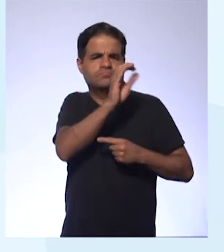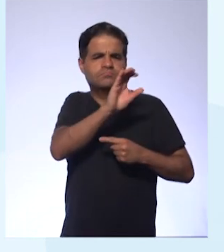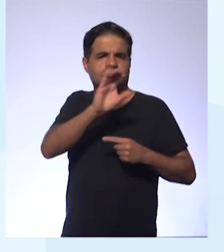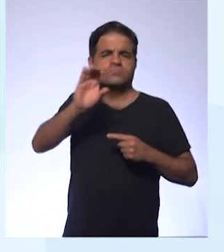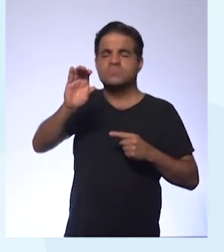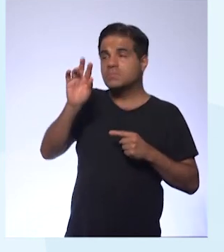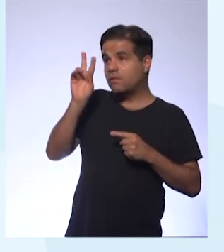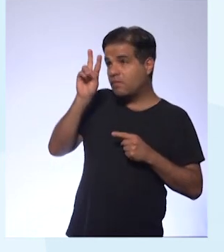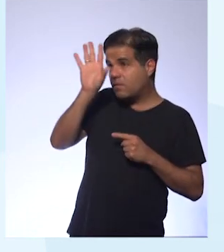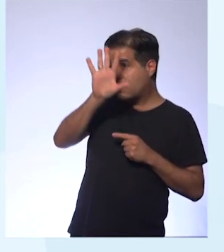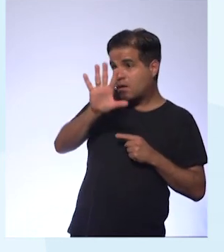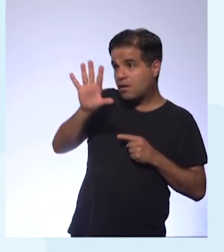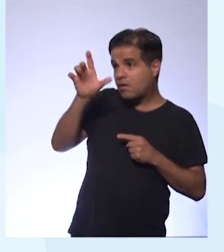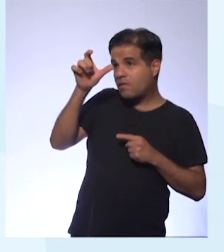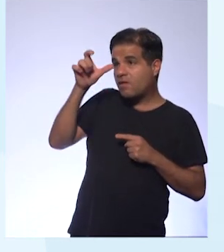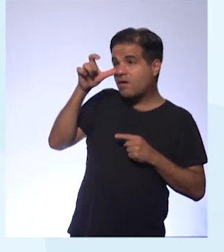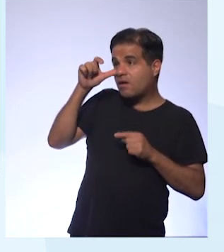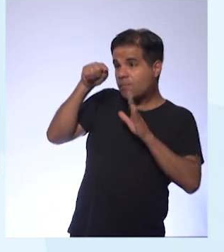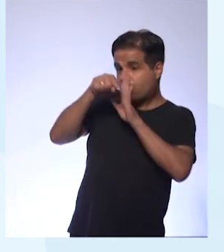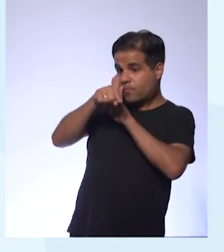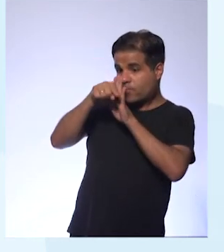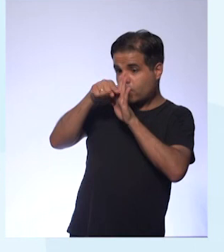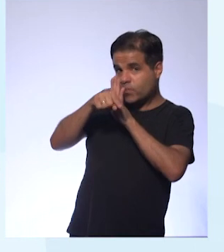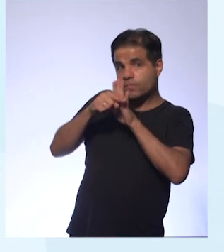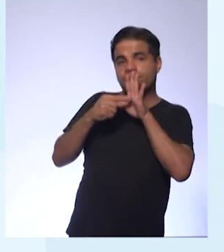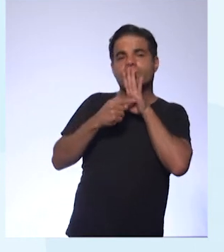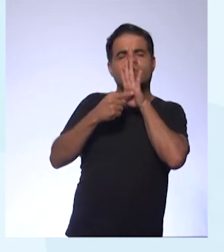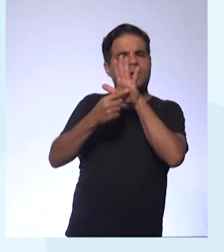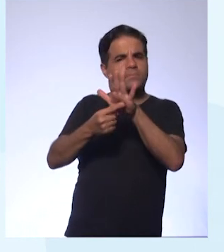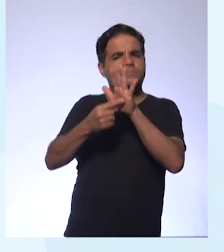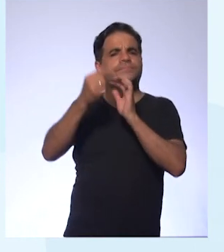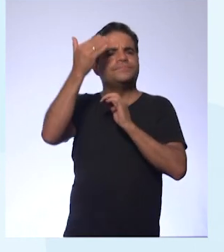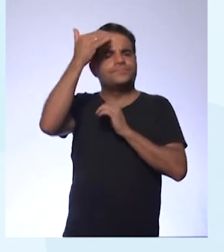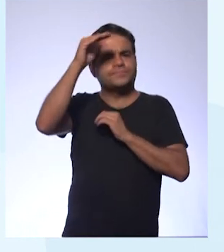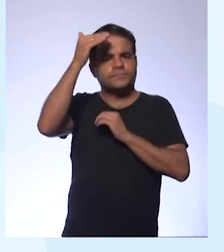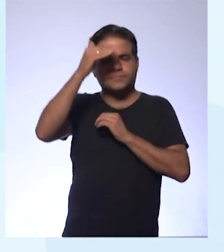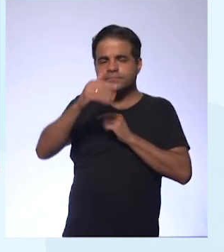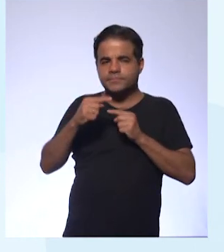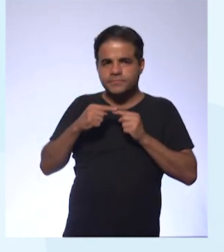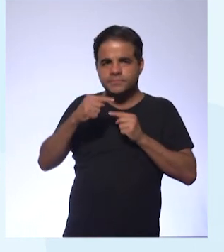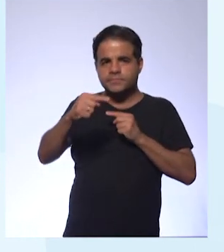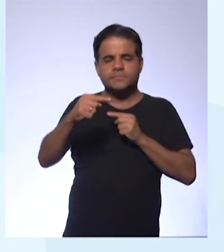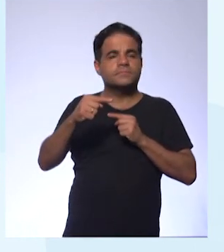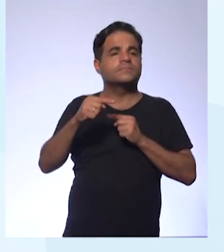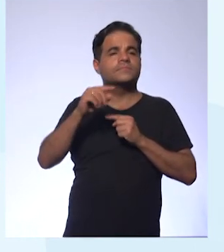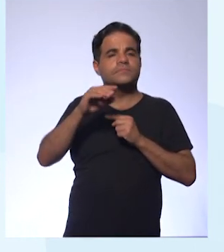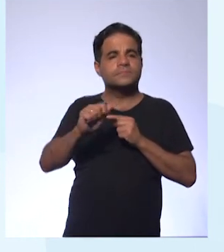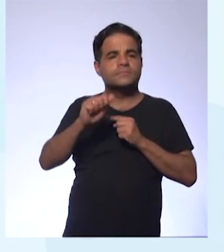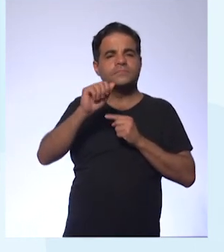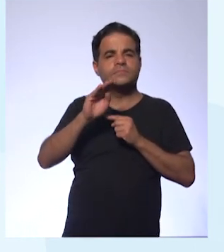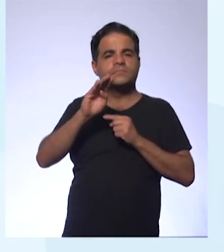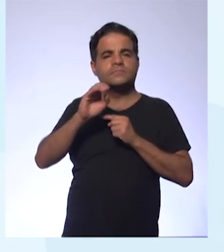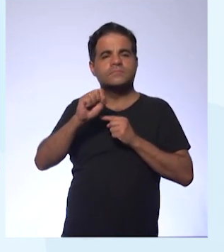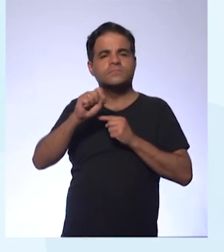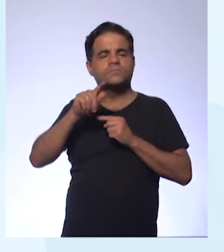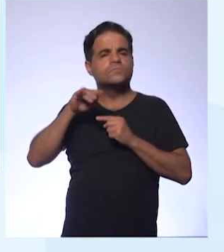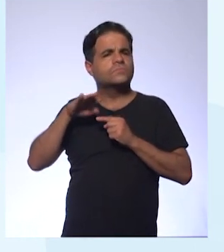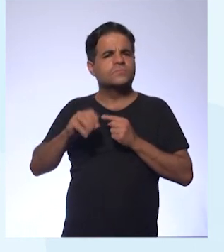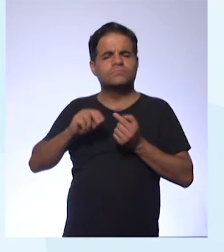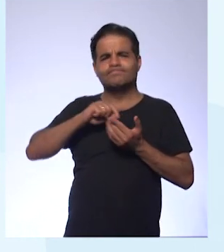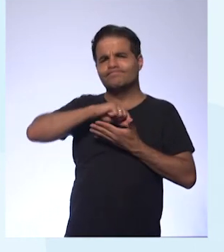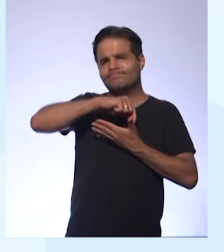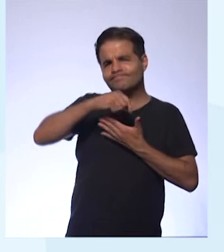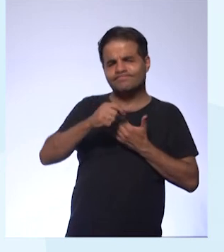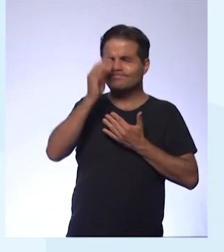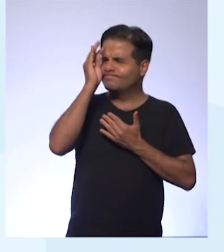que a imagem que a gente analisou reforça esse entendimento. E o absolutismo estava amparado aí por